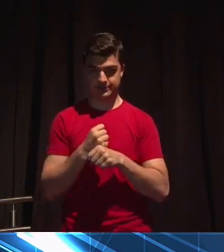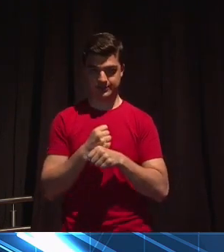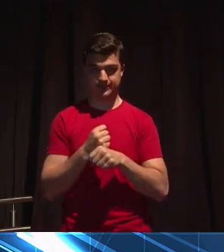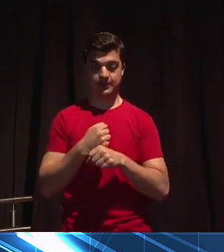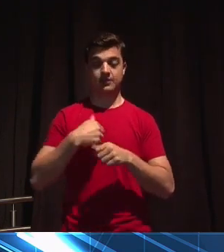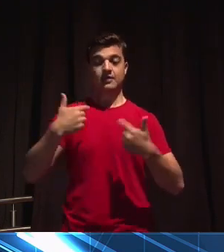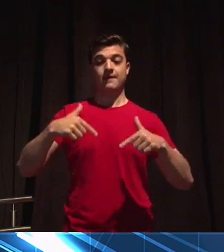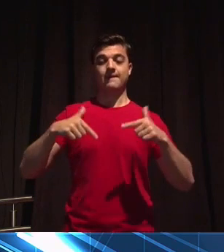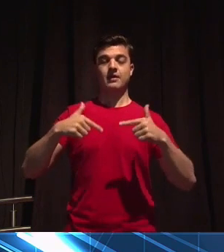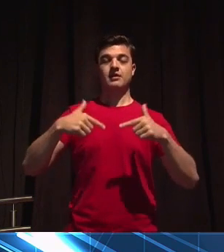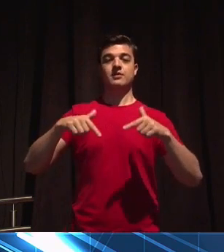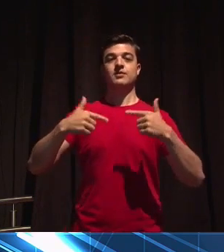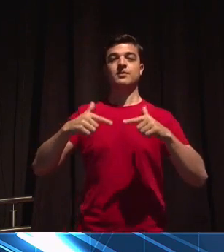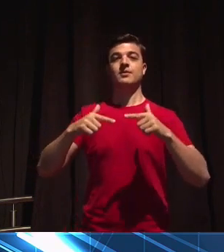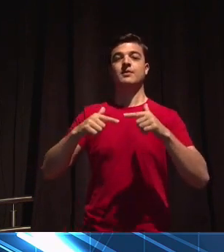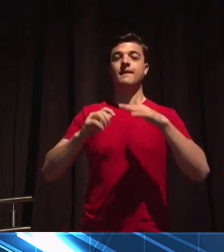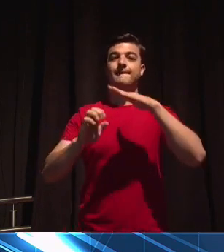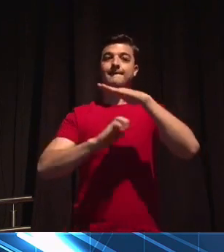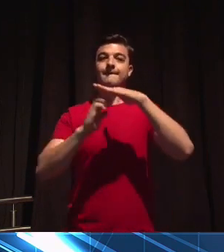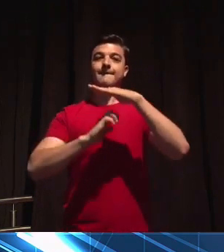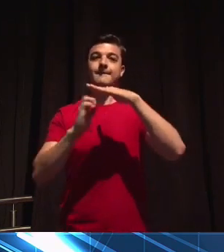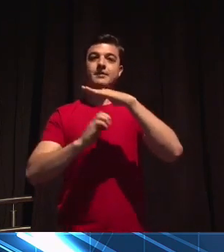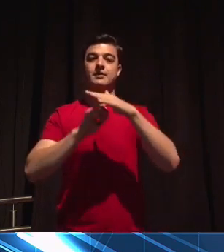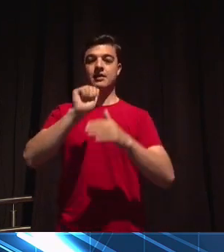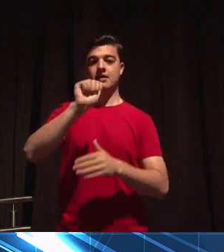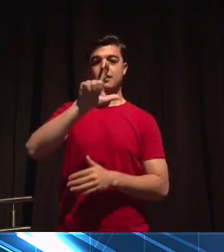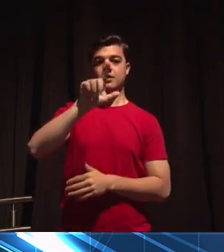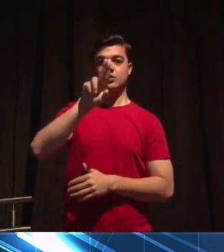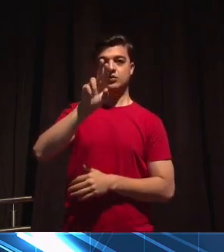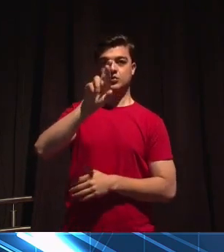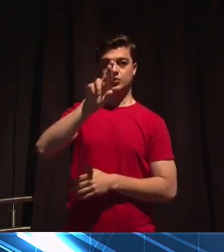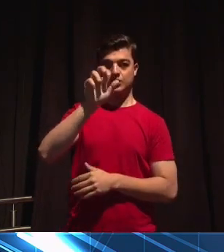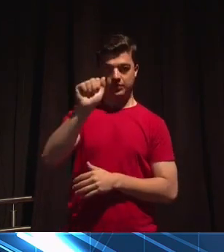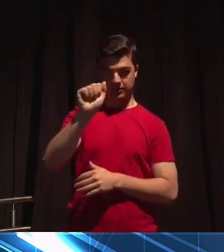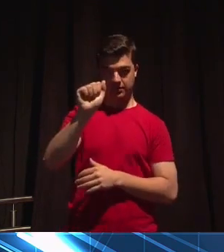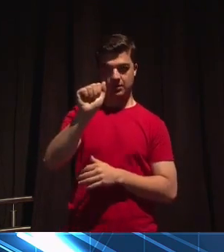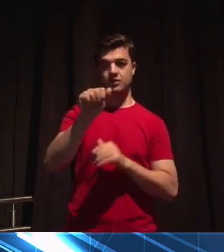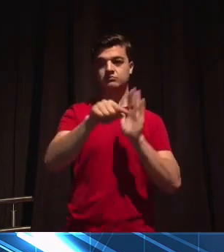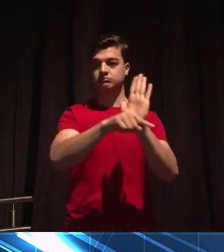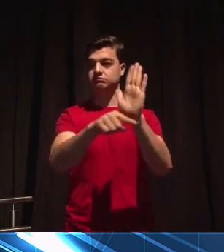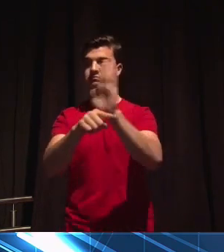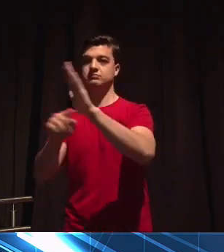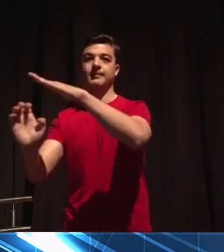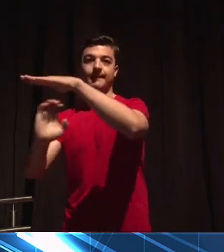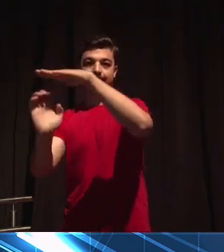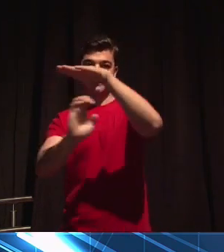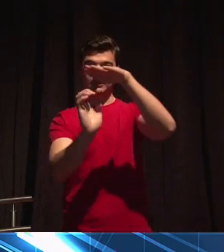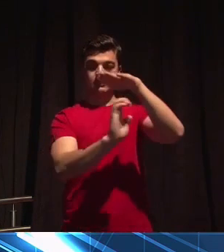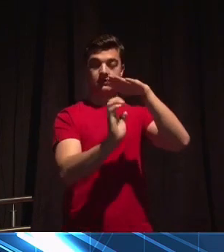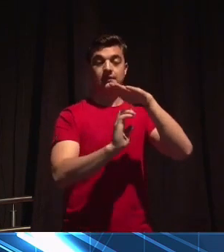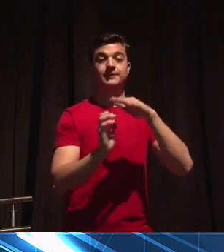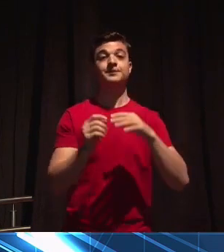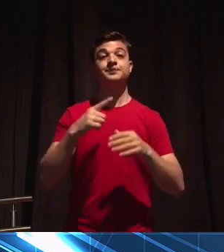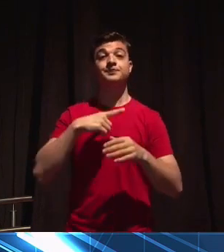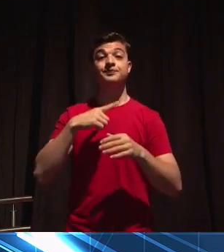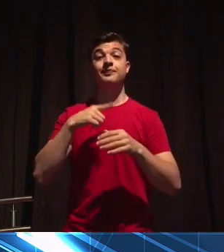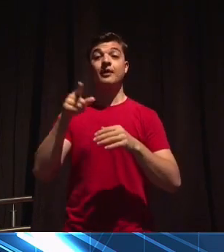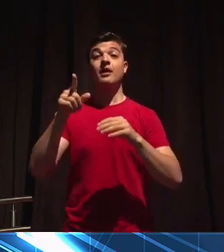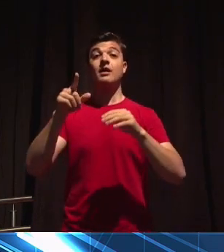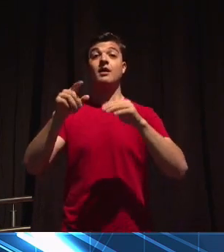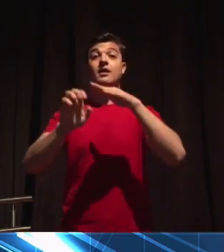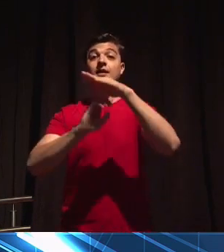lura Mais especificamente na loira para empresas e eu crio experiências de educação corporativa e